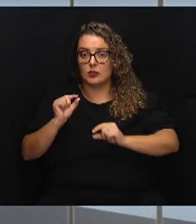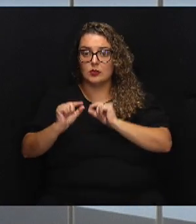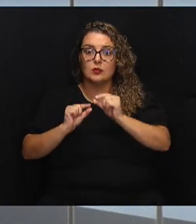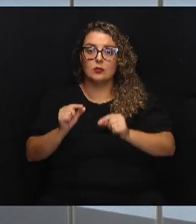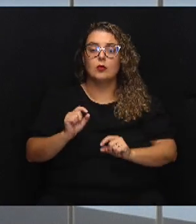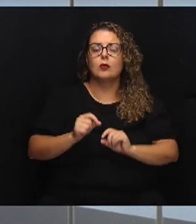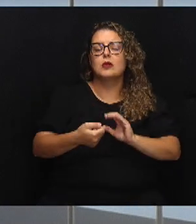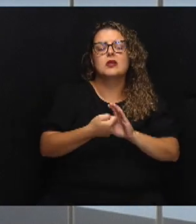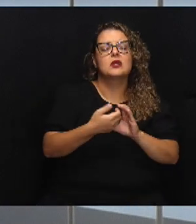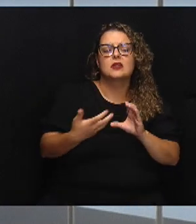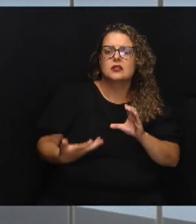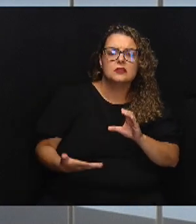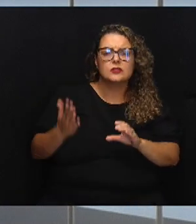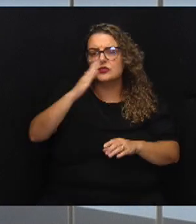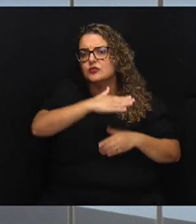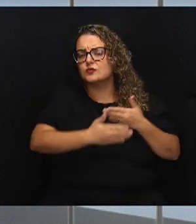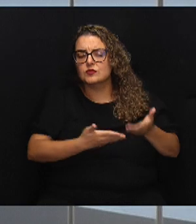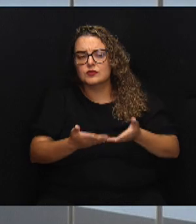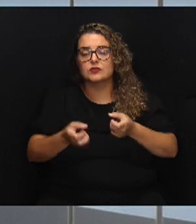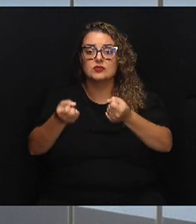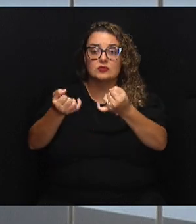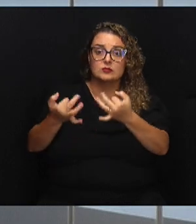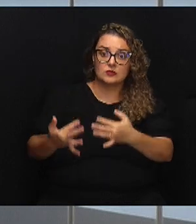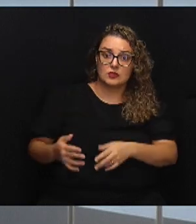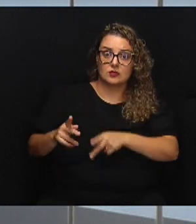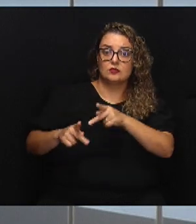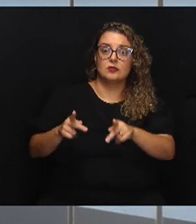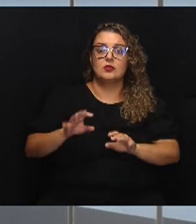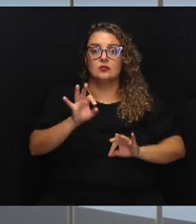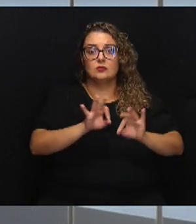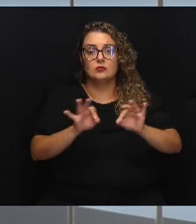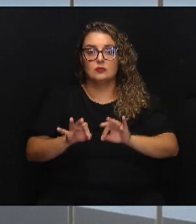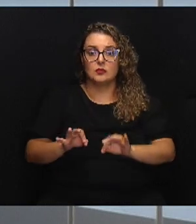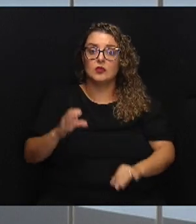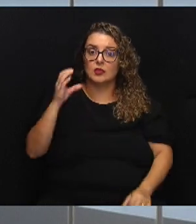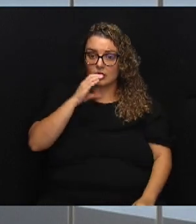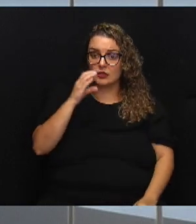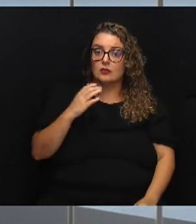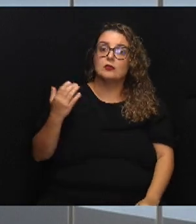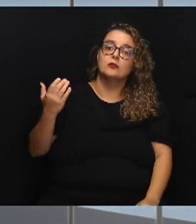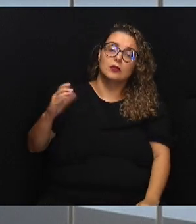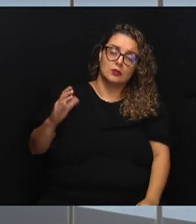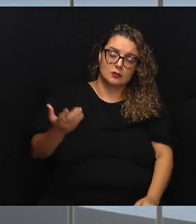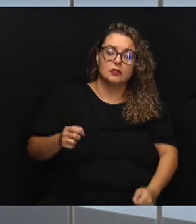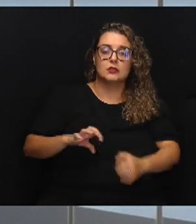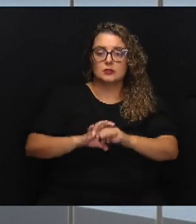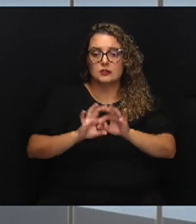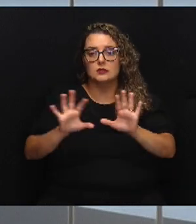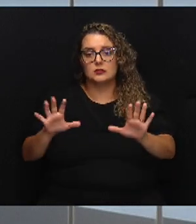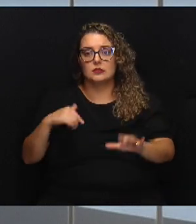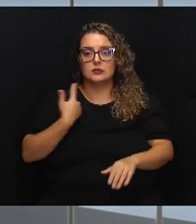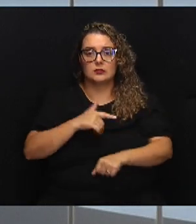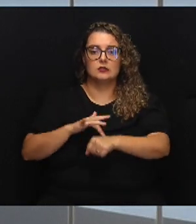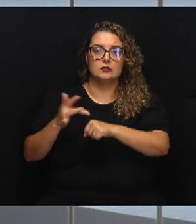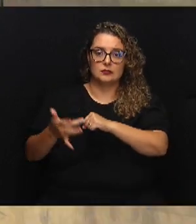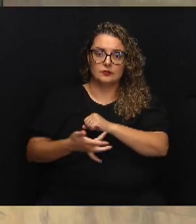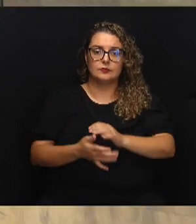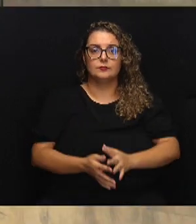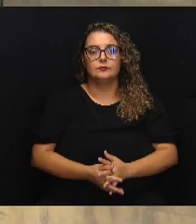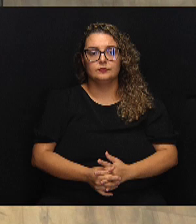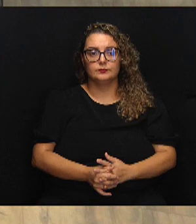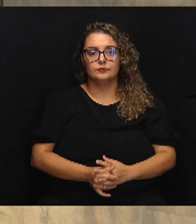maus tratos, orientando a população. A gente está com um projeto aí que em breve vai ser disponibilizado nas nossas redes sociais.